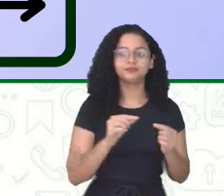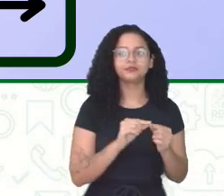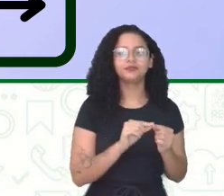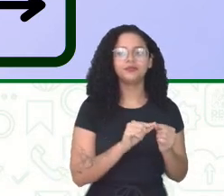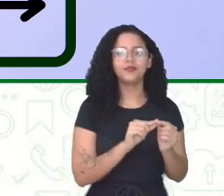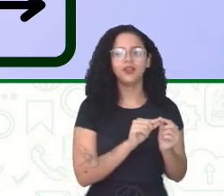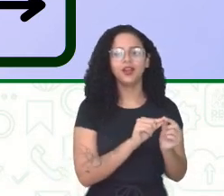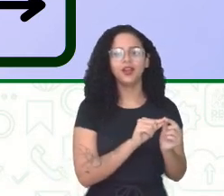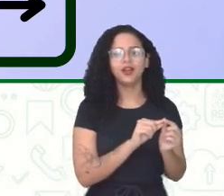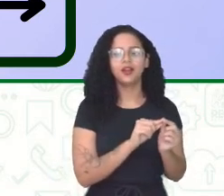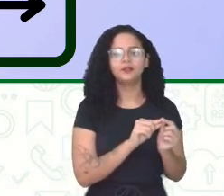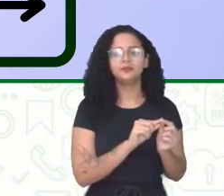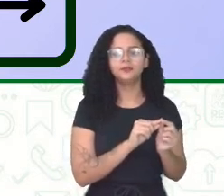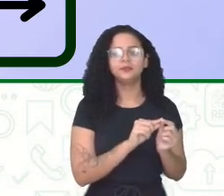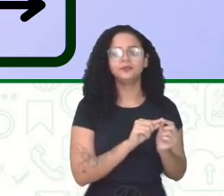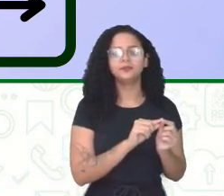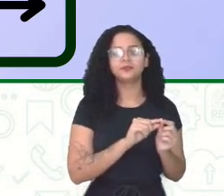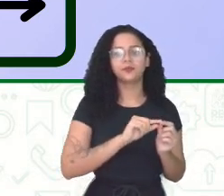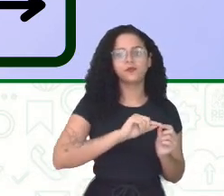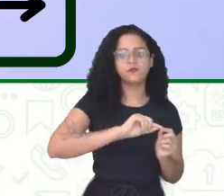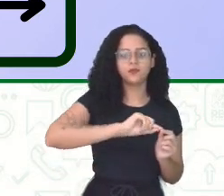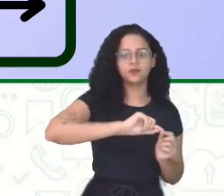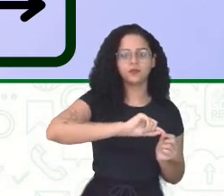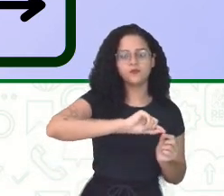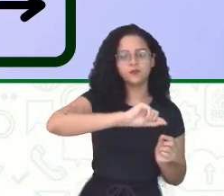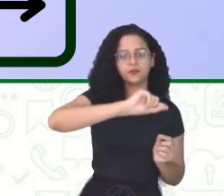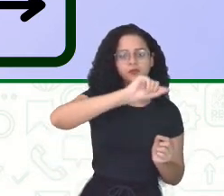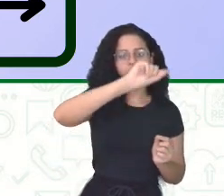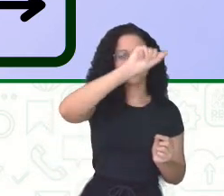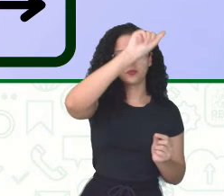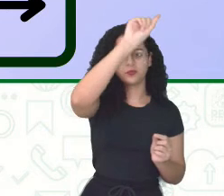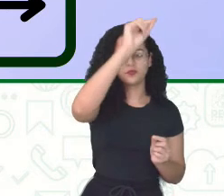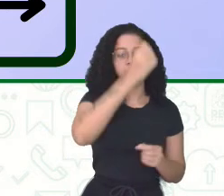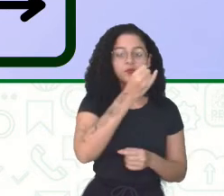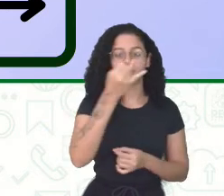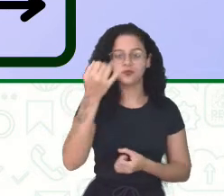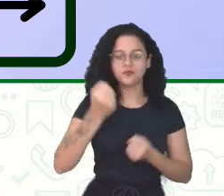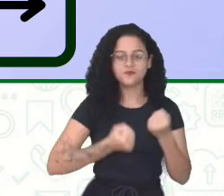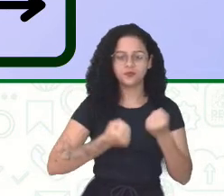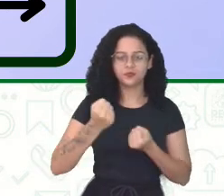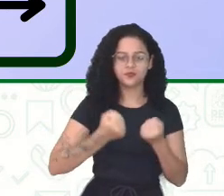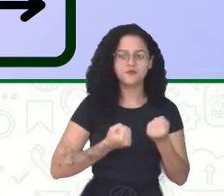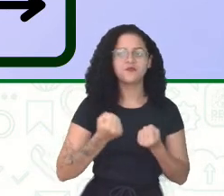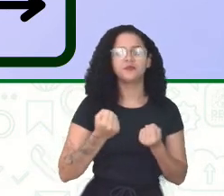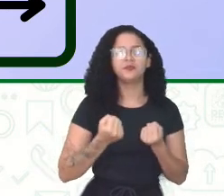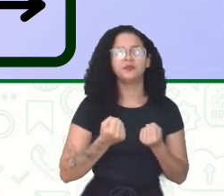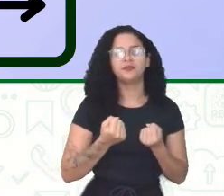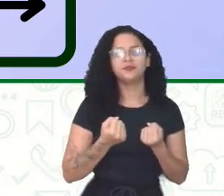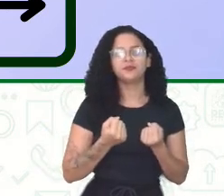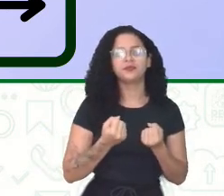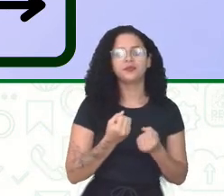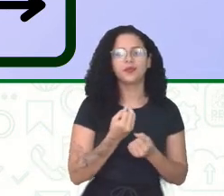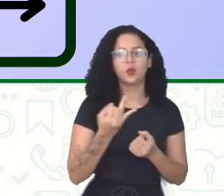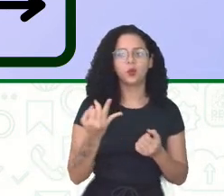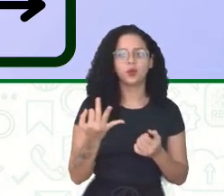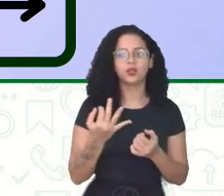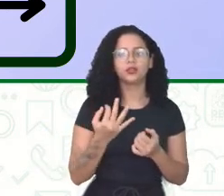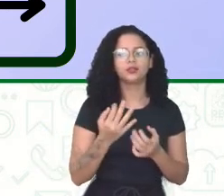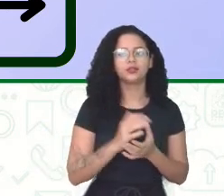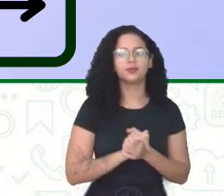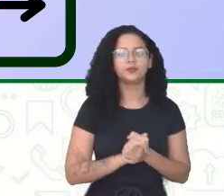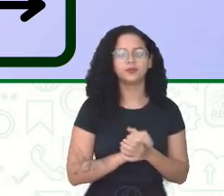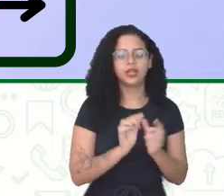a quantidade de carros, né? Meses na horizontal e a quantidade de carros na